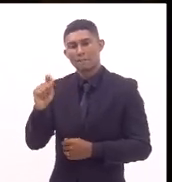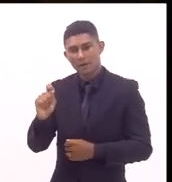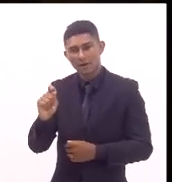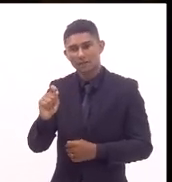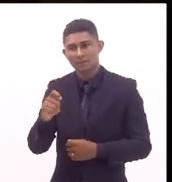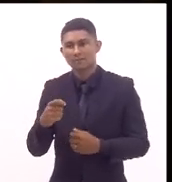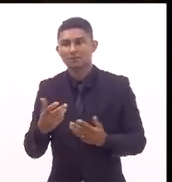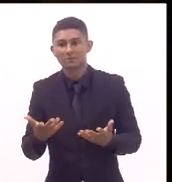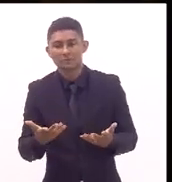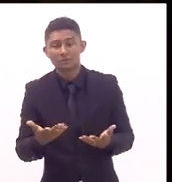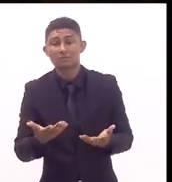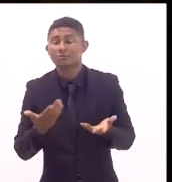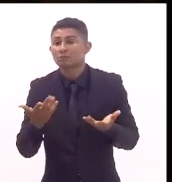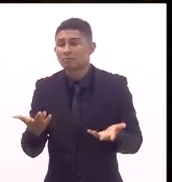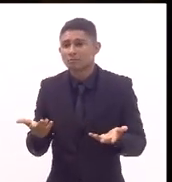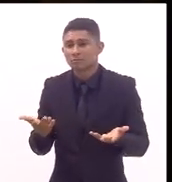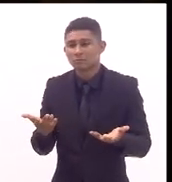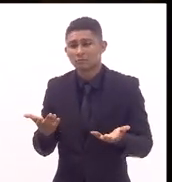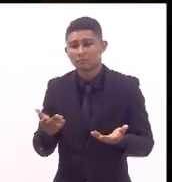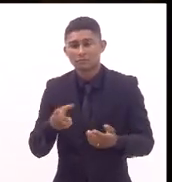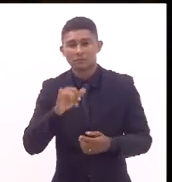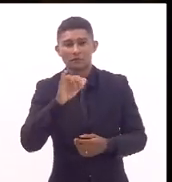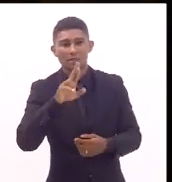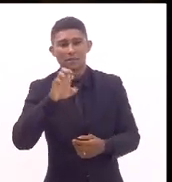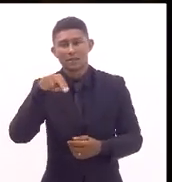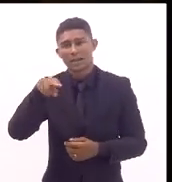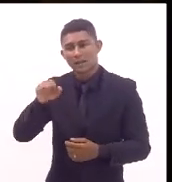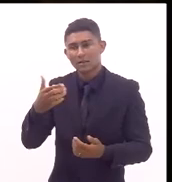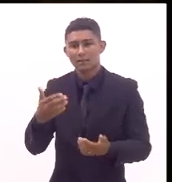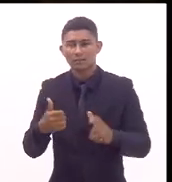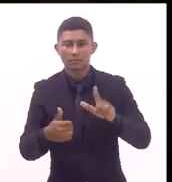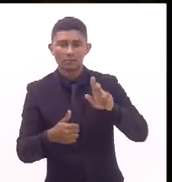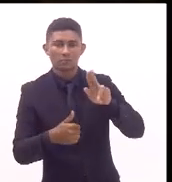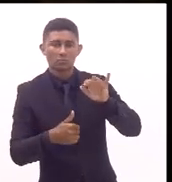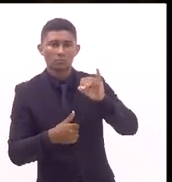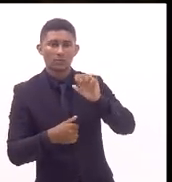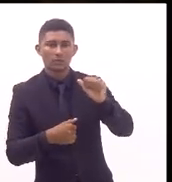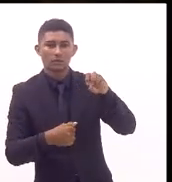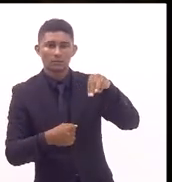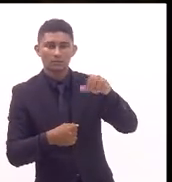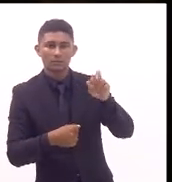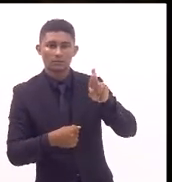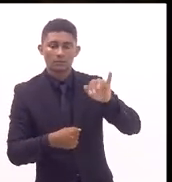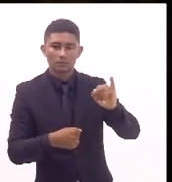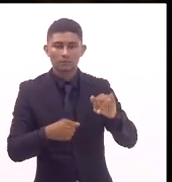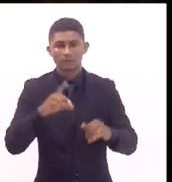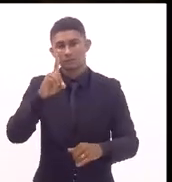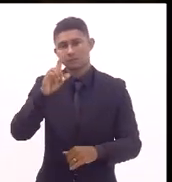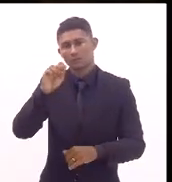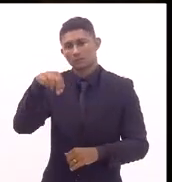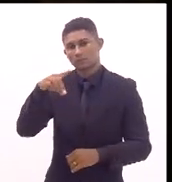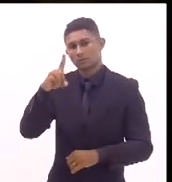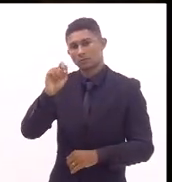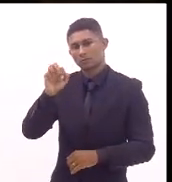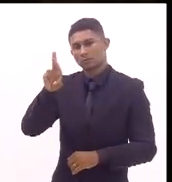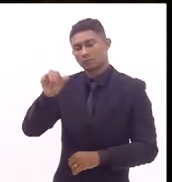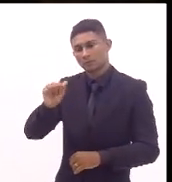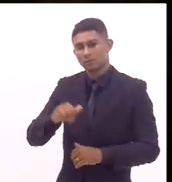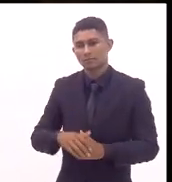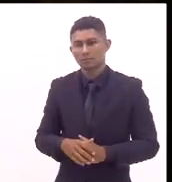Benguela numa cotini numa Luiza aí numa Dandara